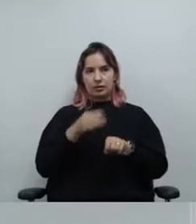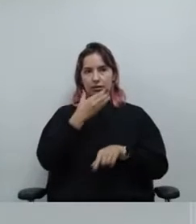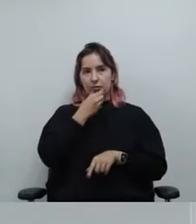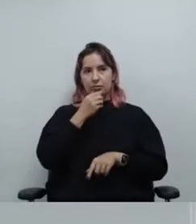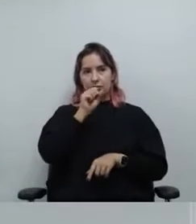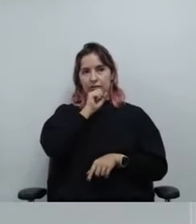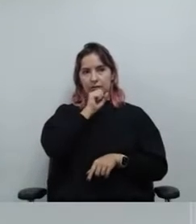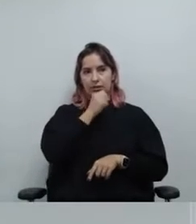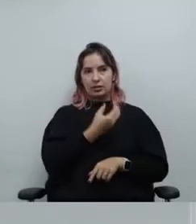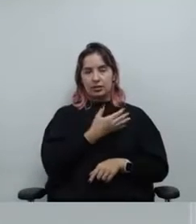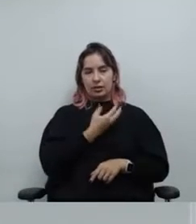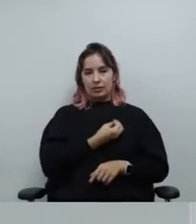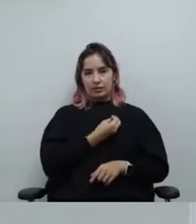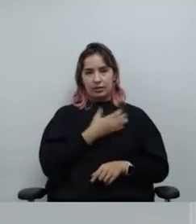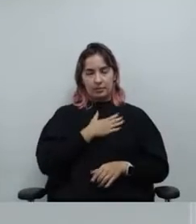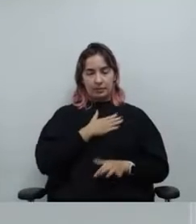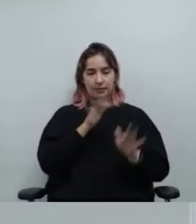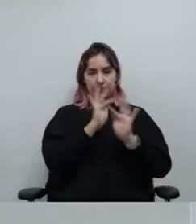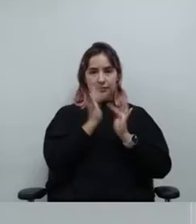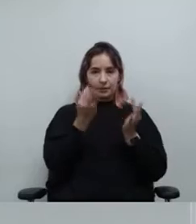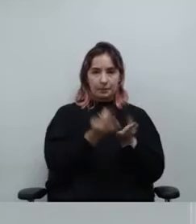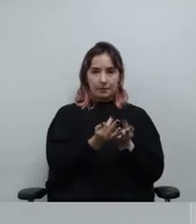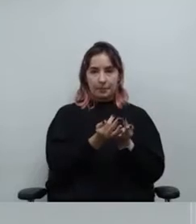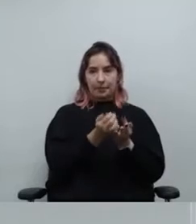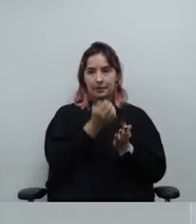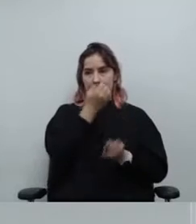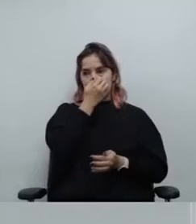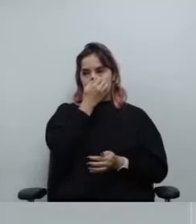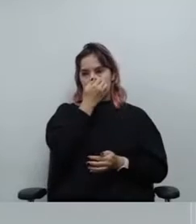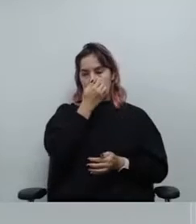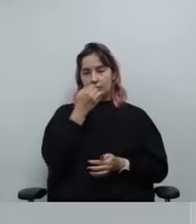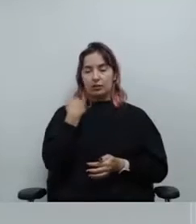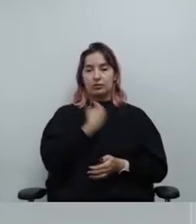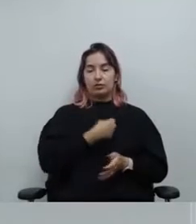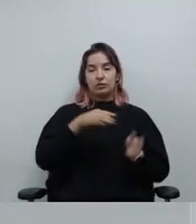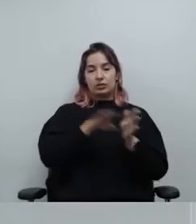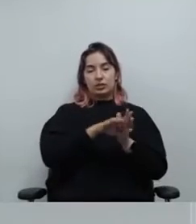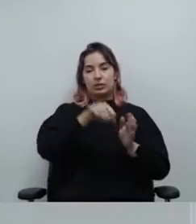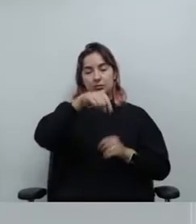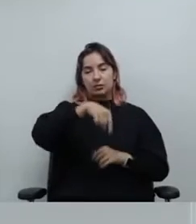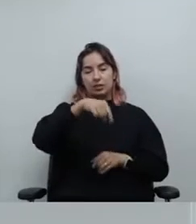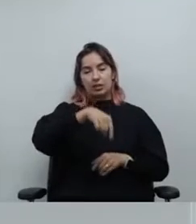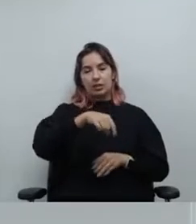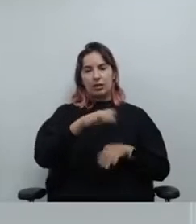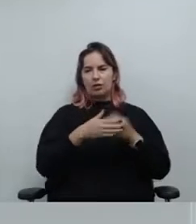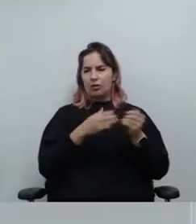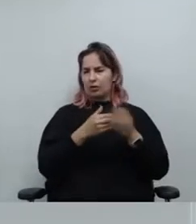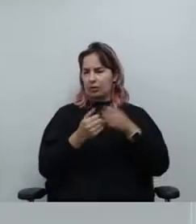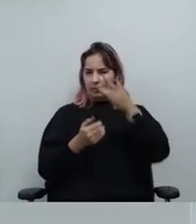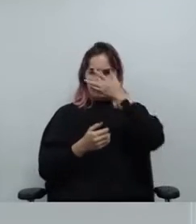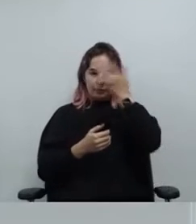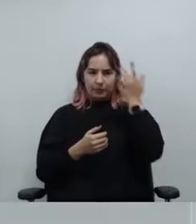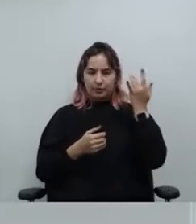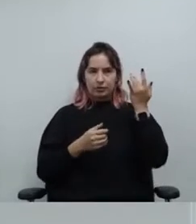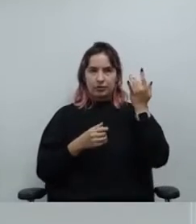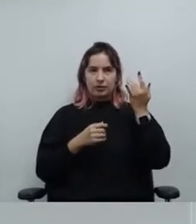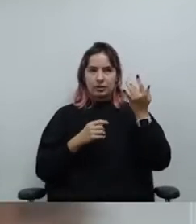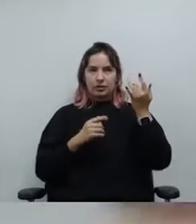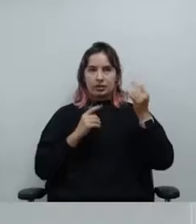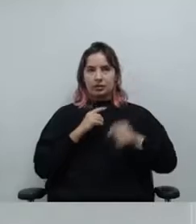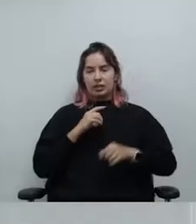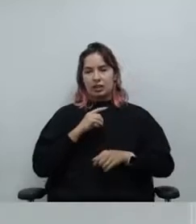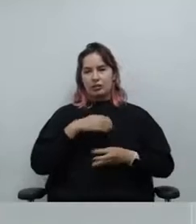na vida da minha família. Quando a gente chega na Defensoria Pública, qualquer pessoa chega com uma situação de